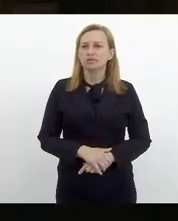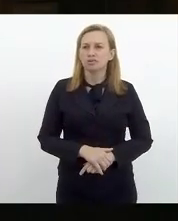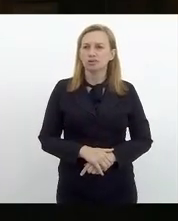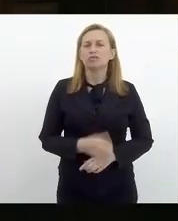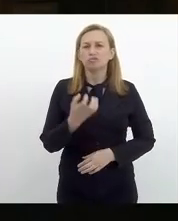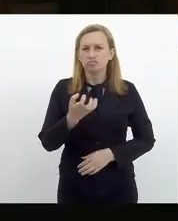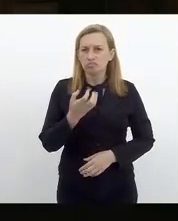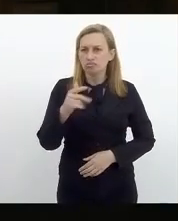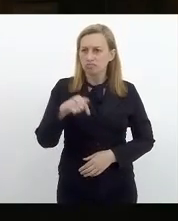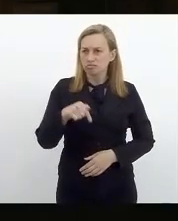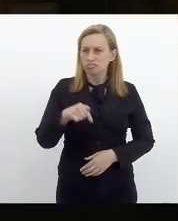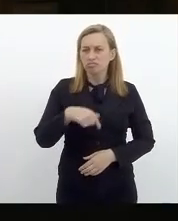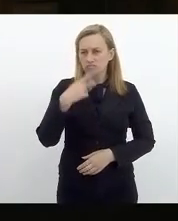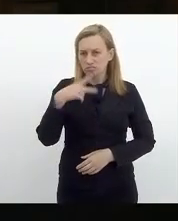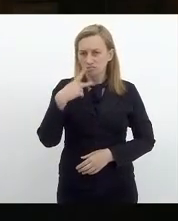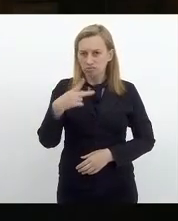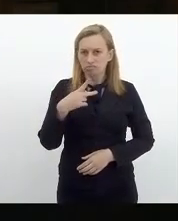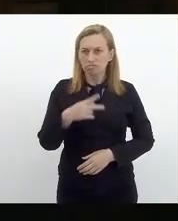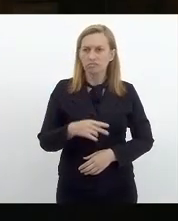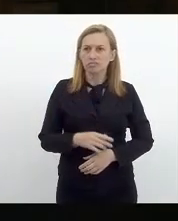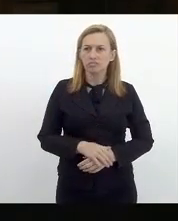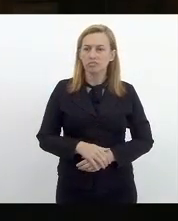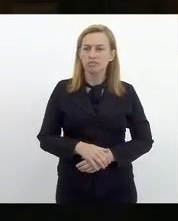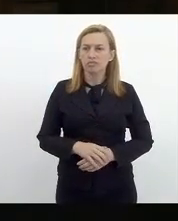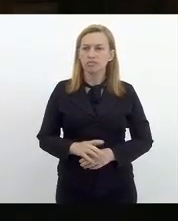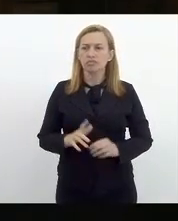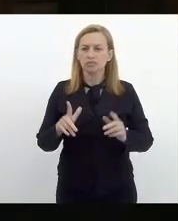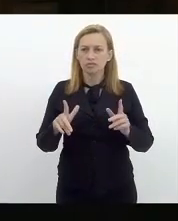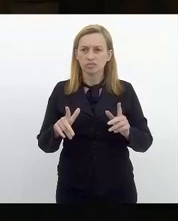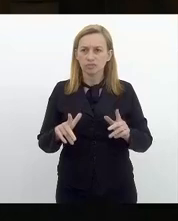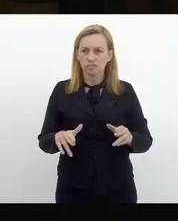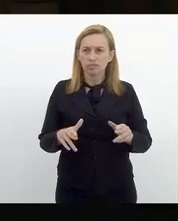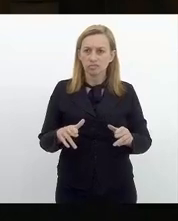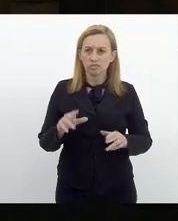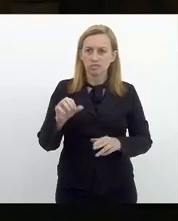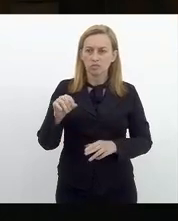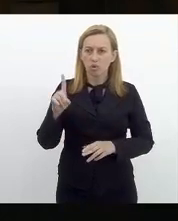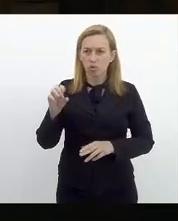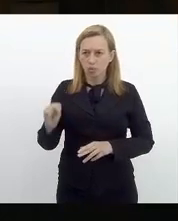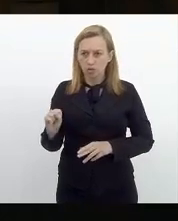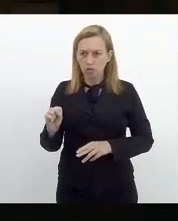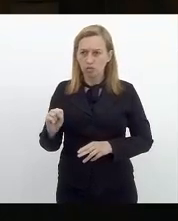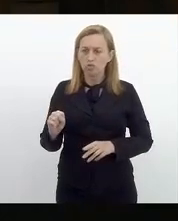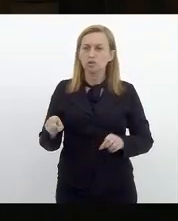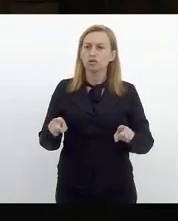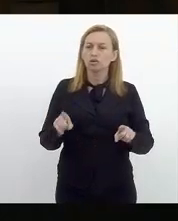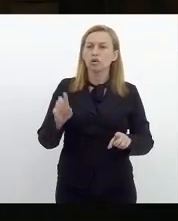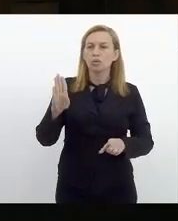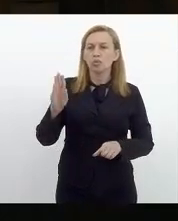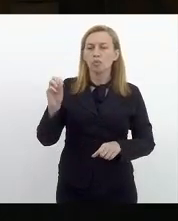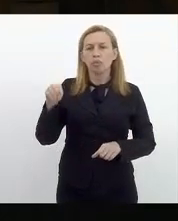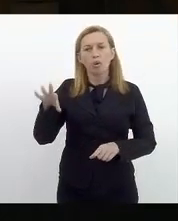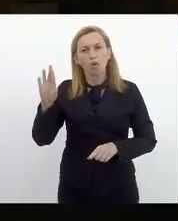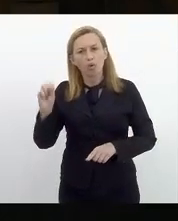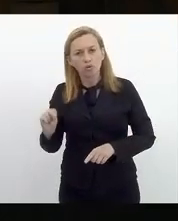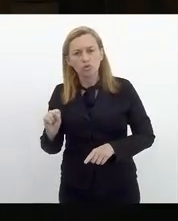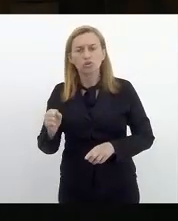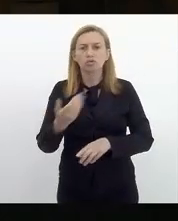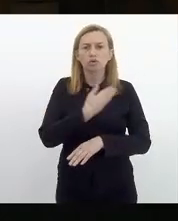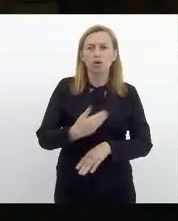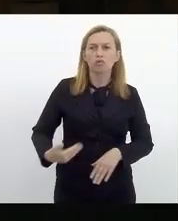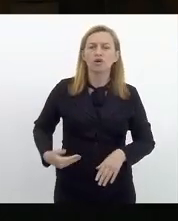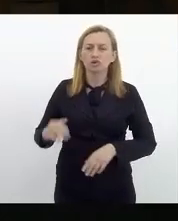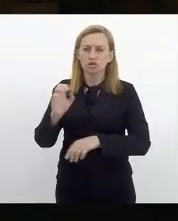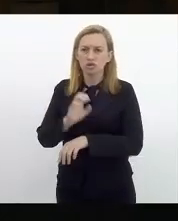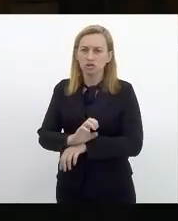quero aqui evocar que da mesma forma para os ônus também para os bônus o governo